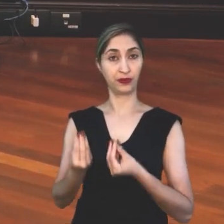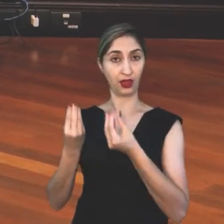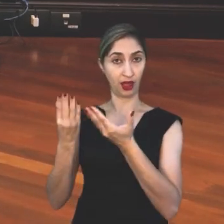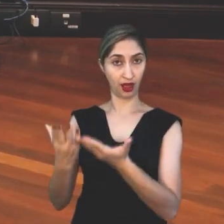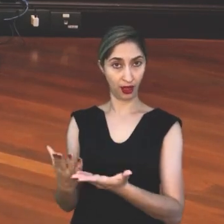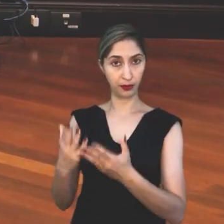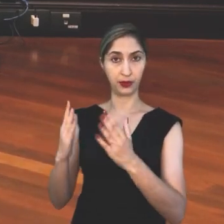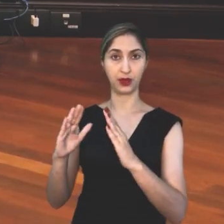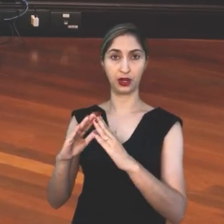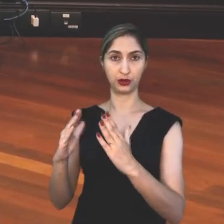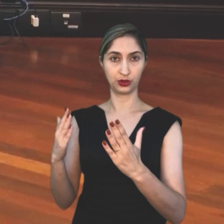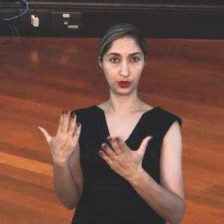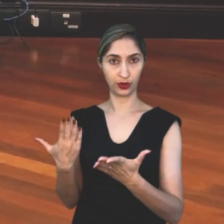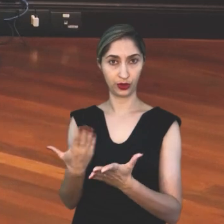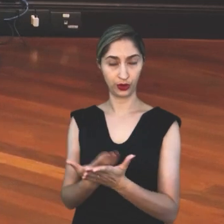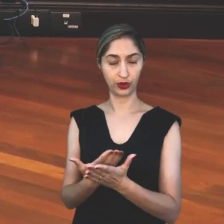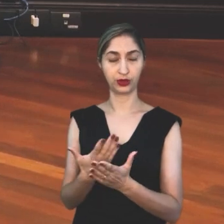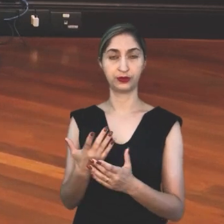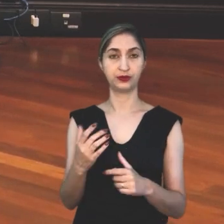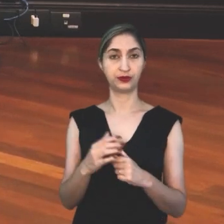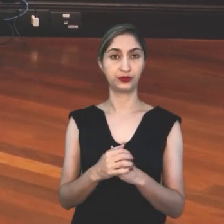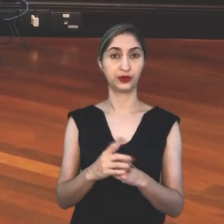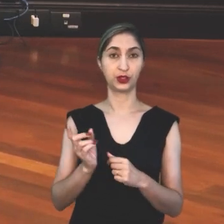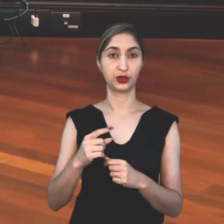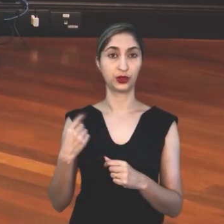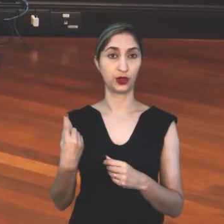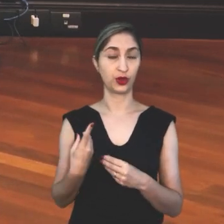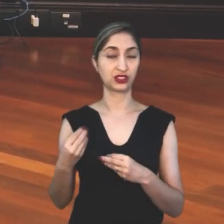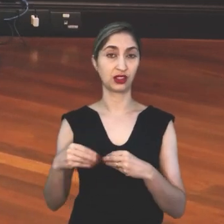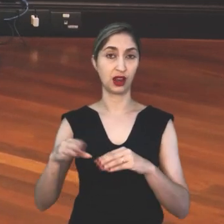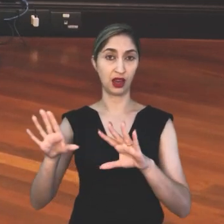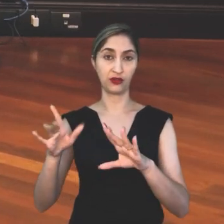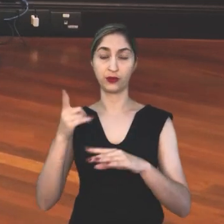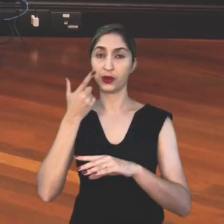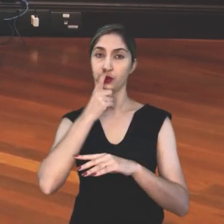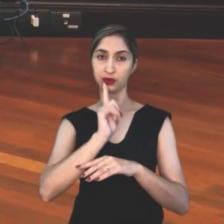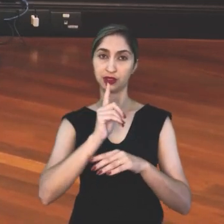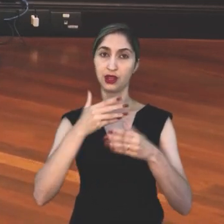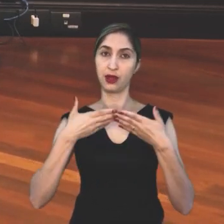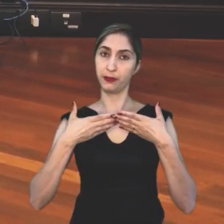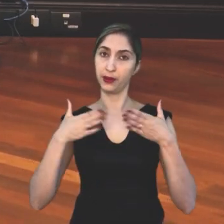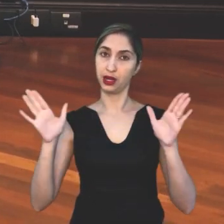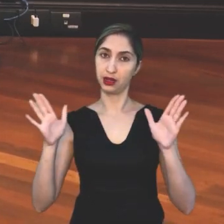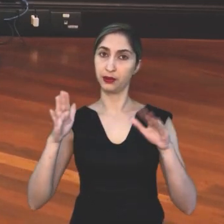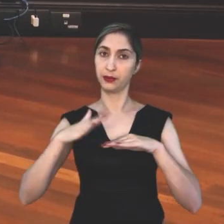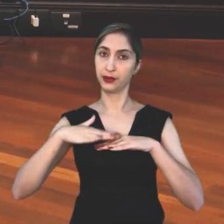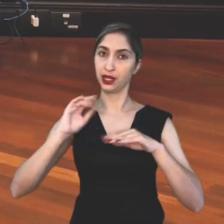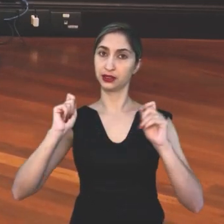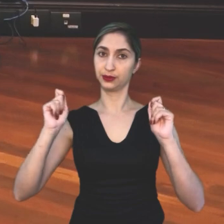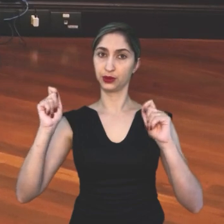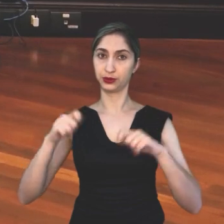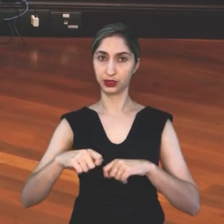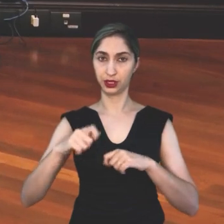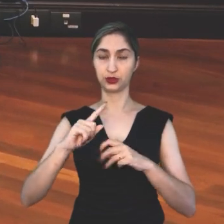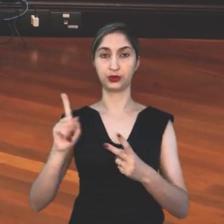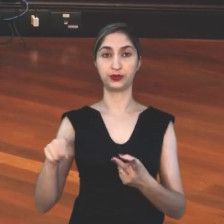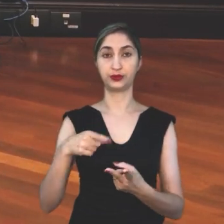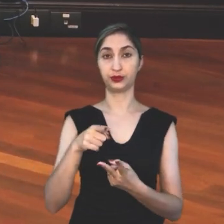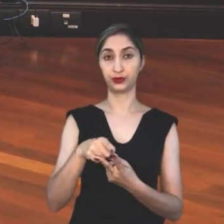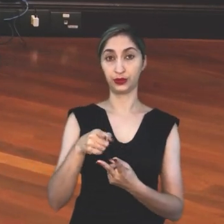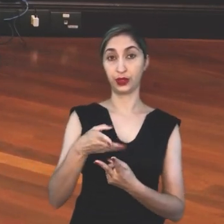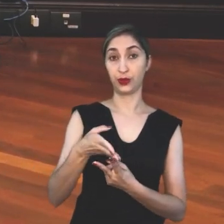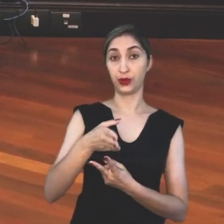né, no kit pedagógico, daqui a pouco a gente vai mostrar para vocês comentários, que tudo que a gente leva para que abra